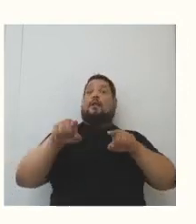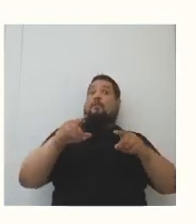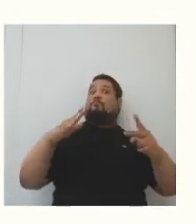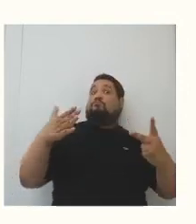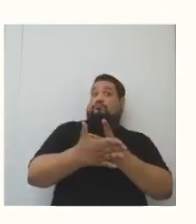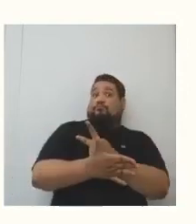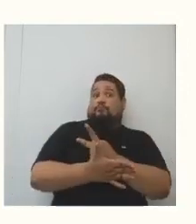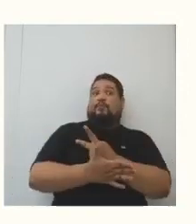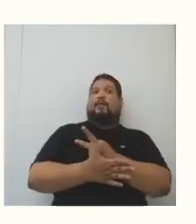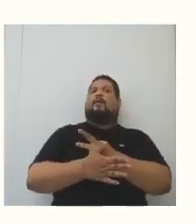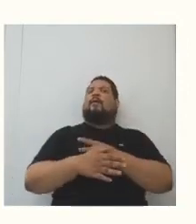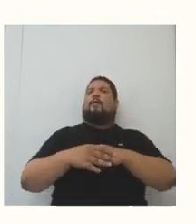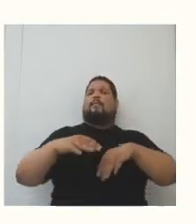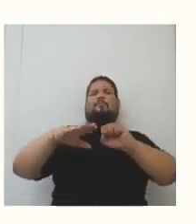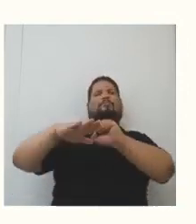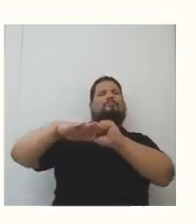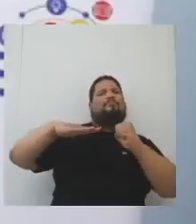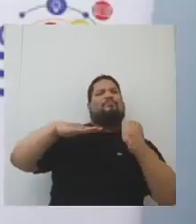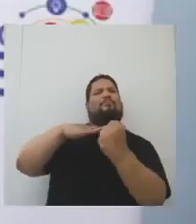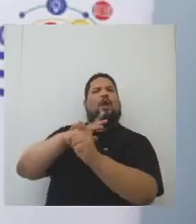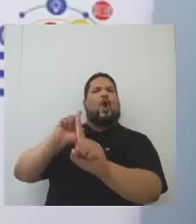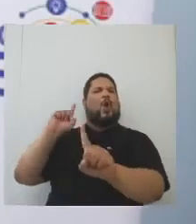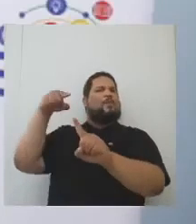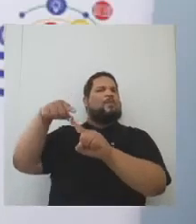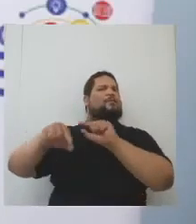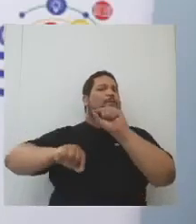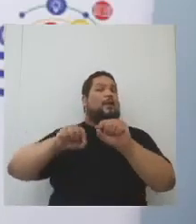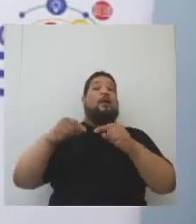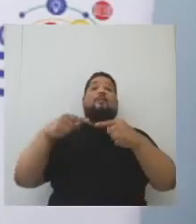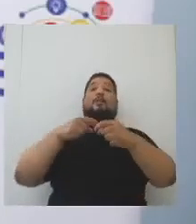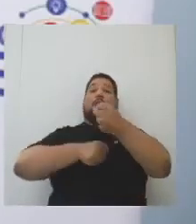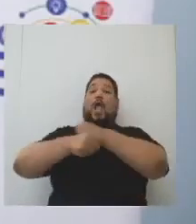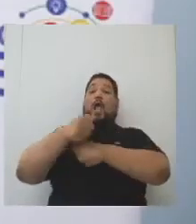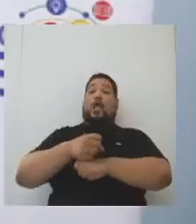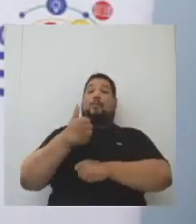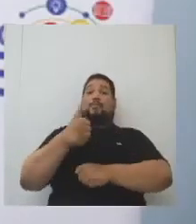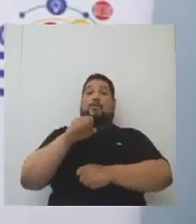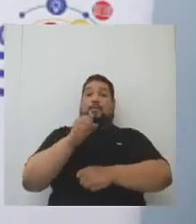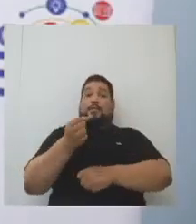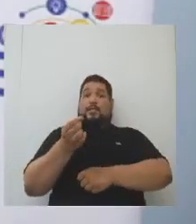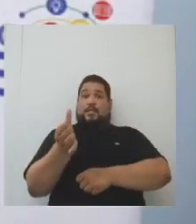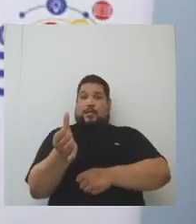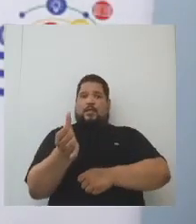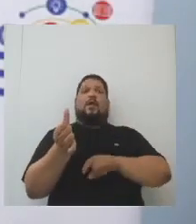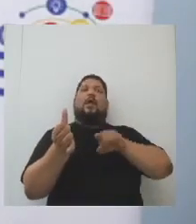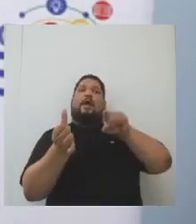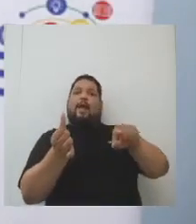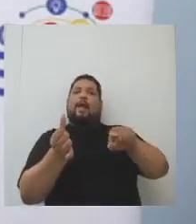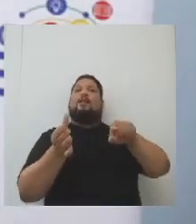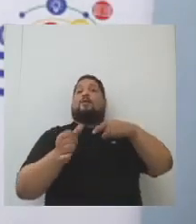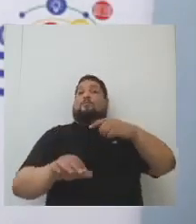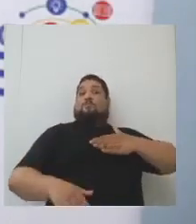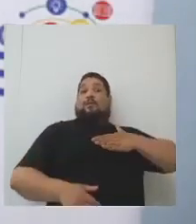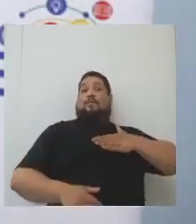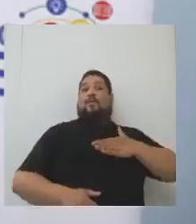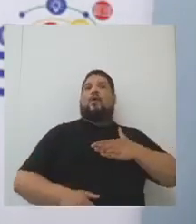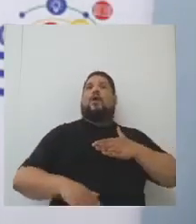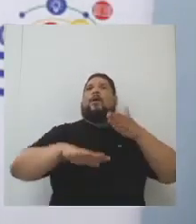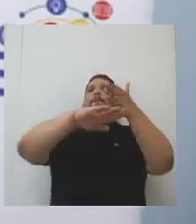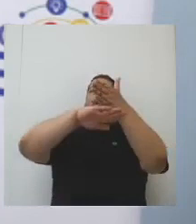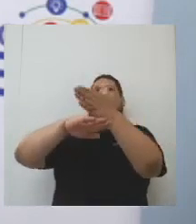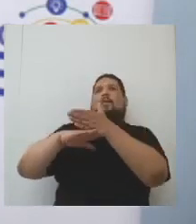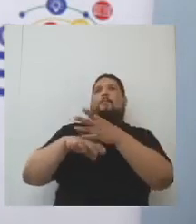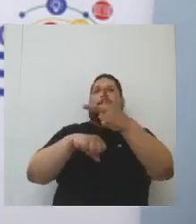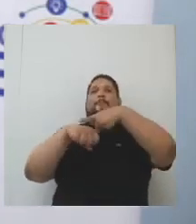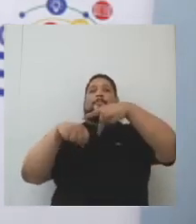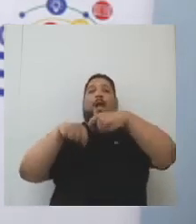o que é que estabelecia o bloqueio continental de 1806? Napoleão proíbe, então, todos os países da Europa de manterem